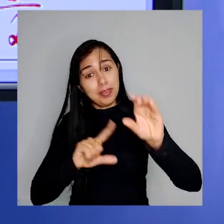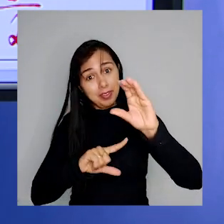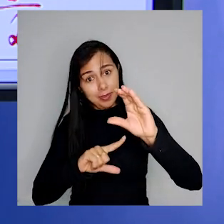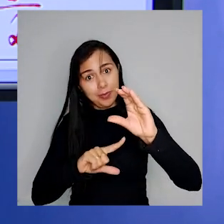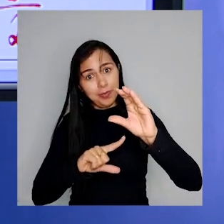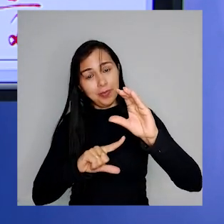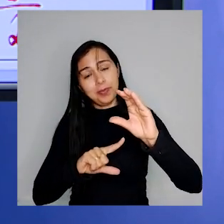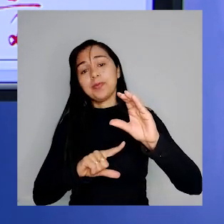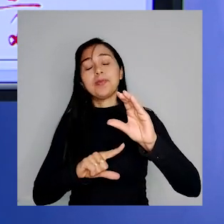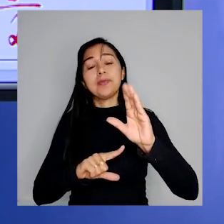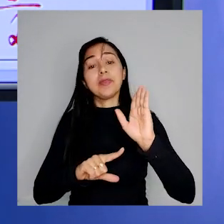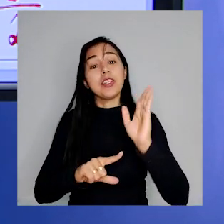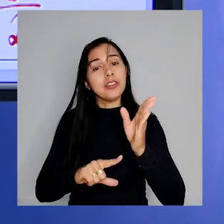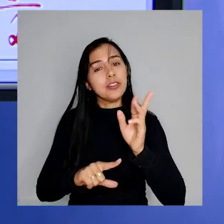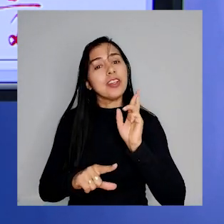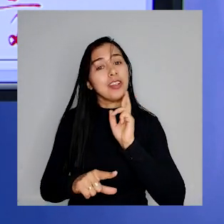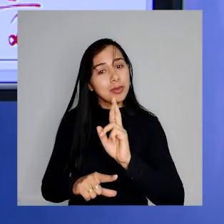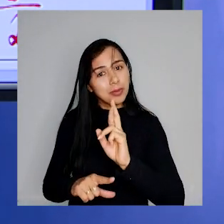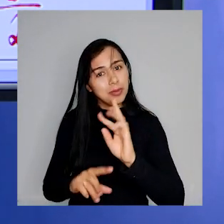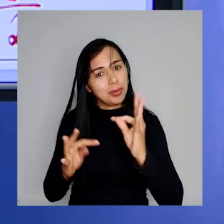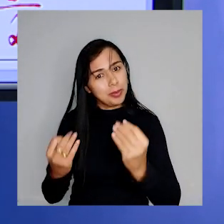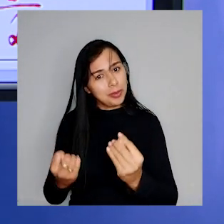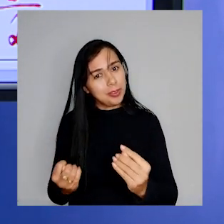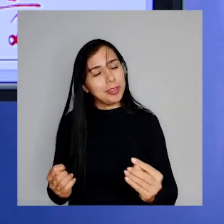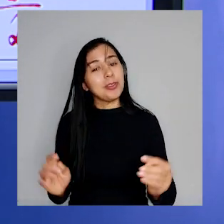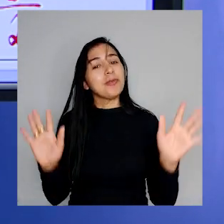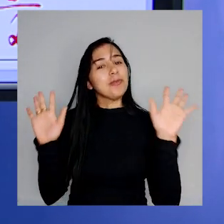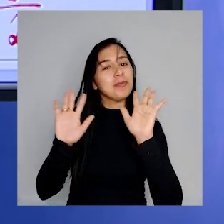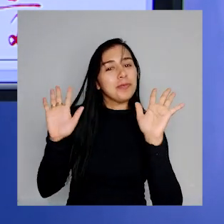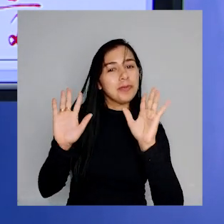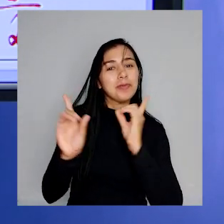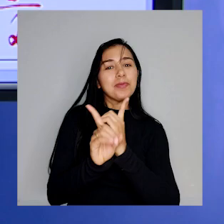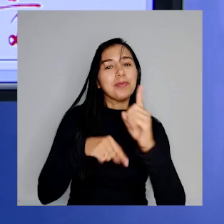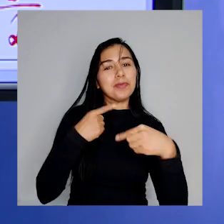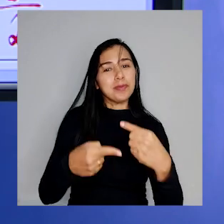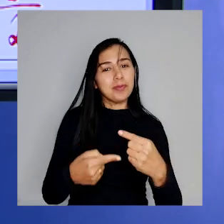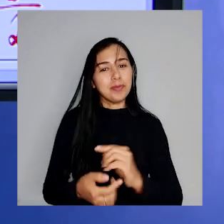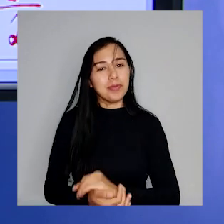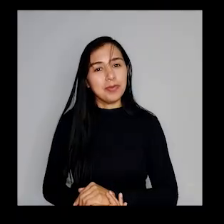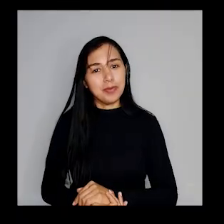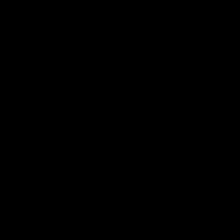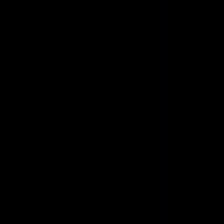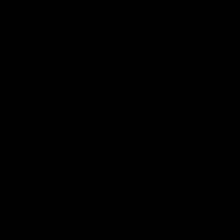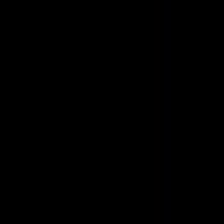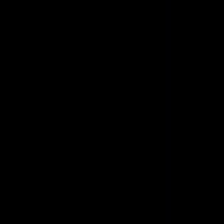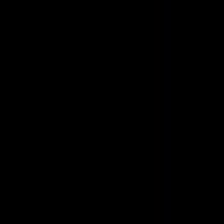só tem 3 itens, então a gente vai ficando por aqui e até uma próxima.